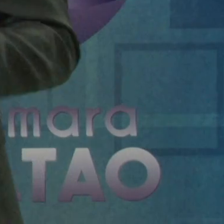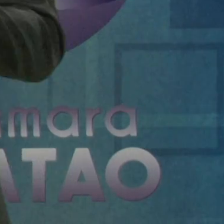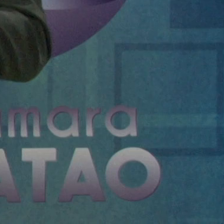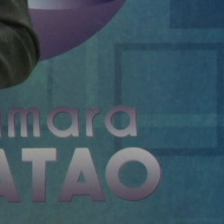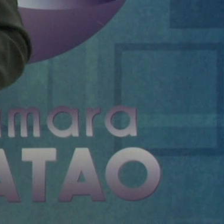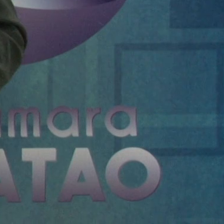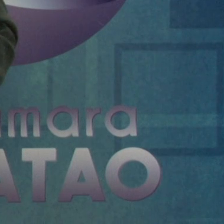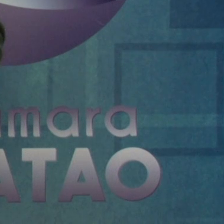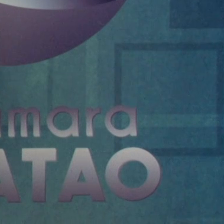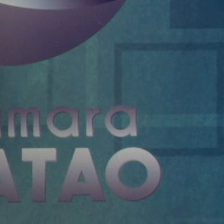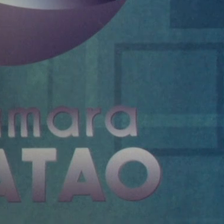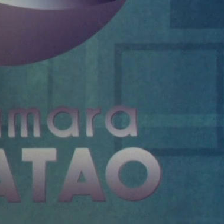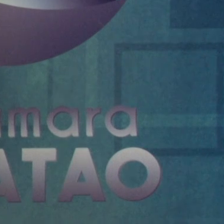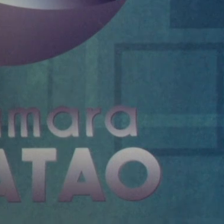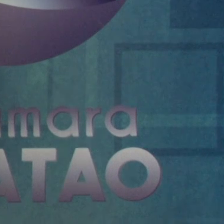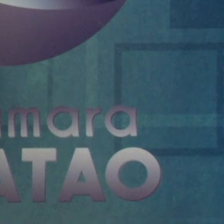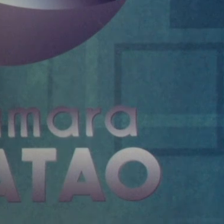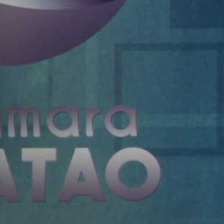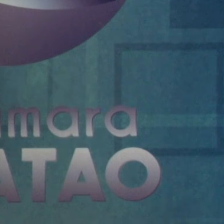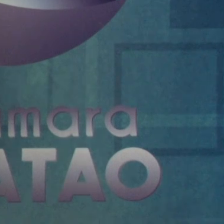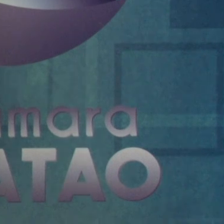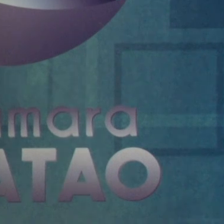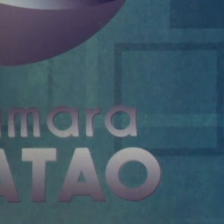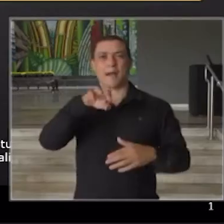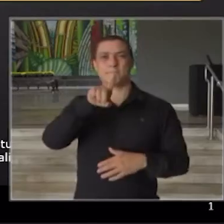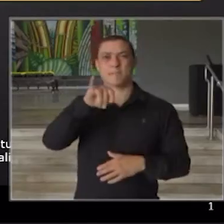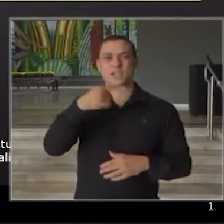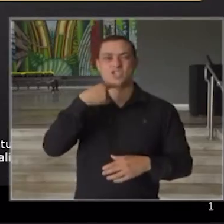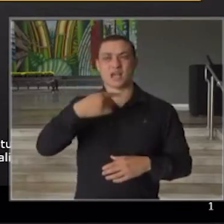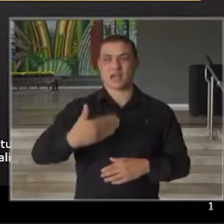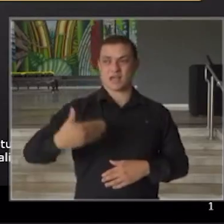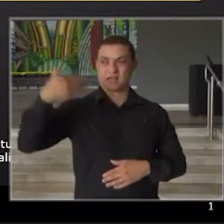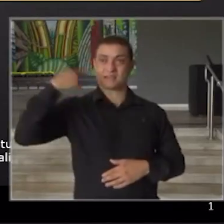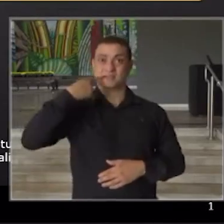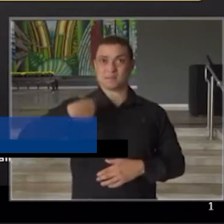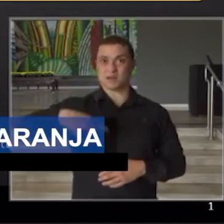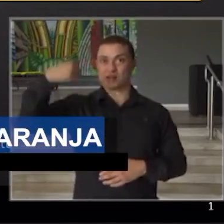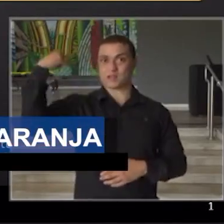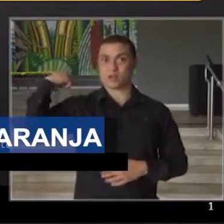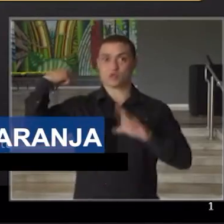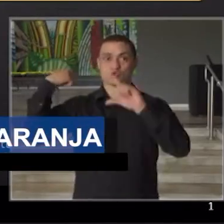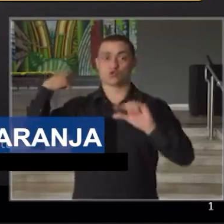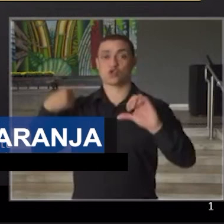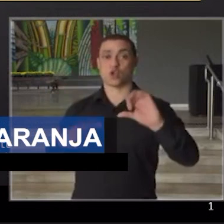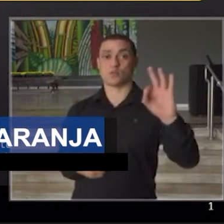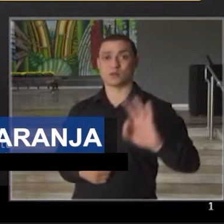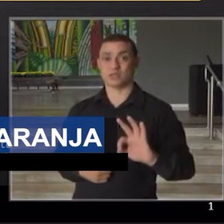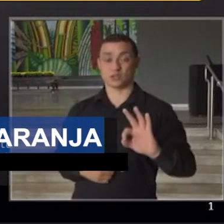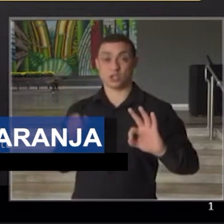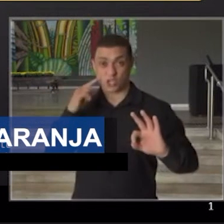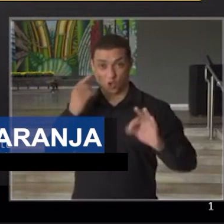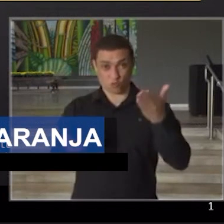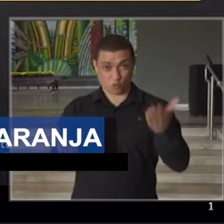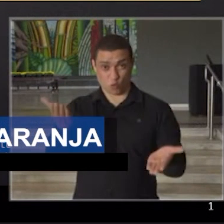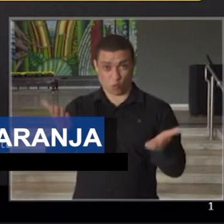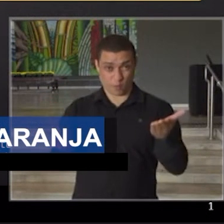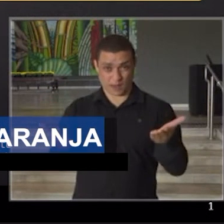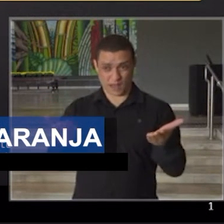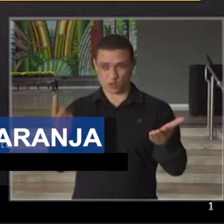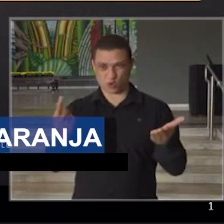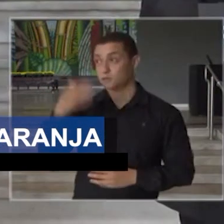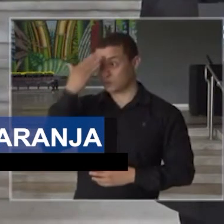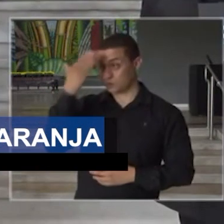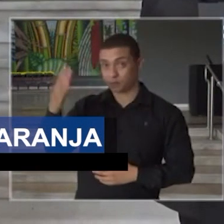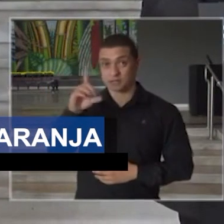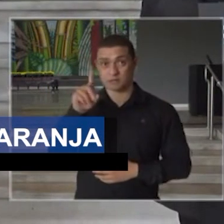deve à queda nos números da pandemia em São Paulo e após a queda de onze por cento de internações em leitos de enfermaria